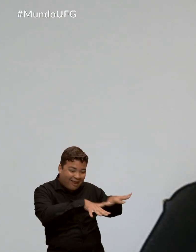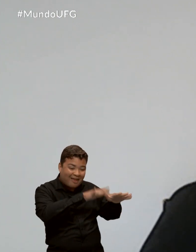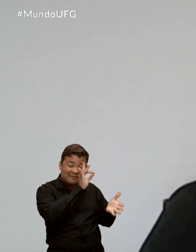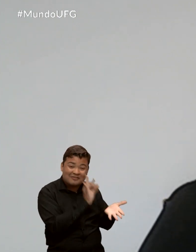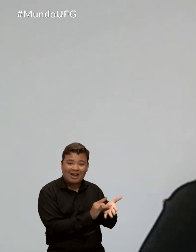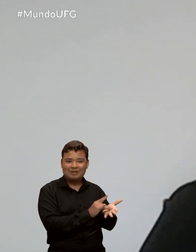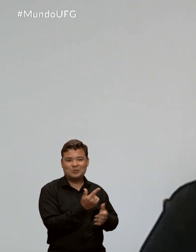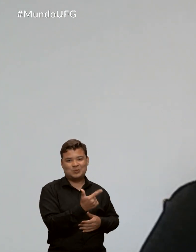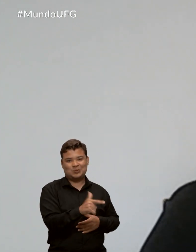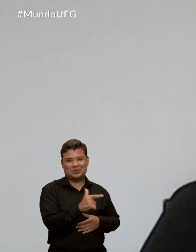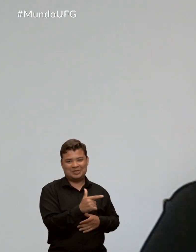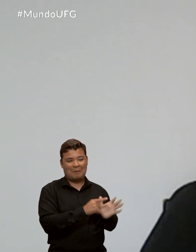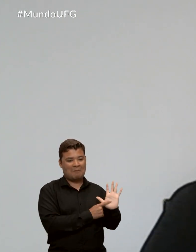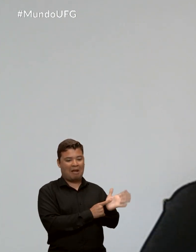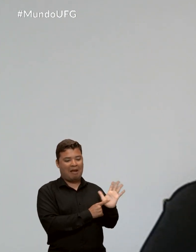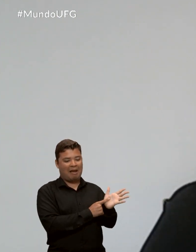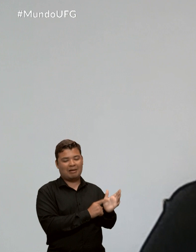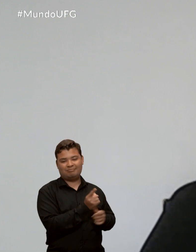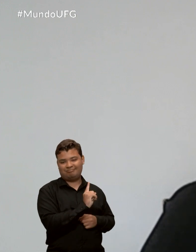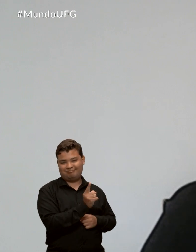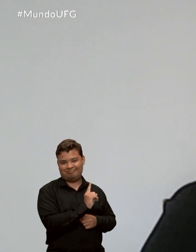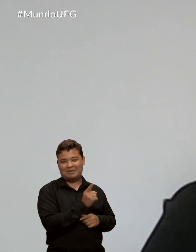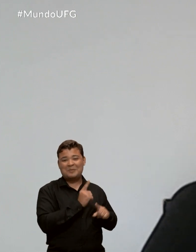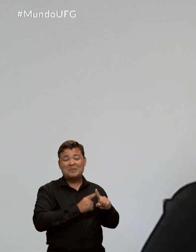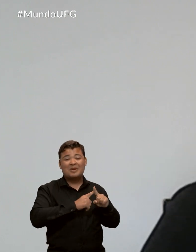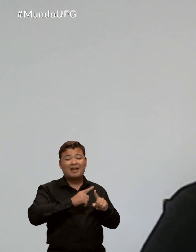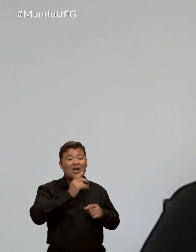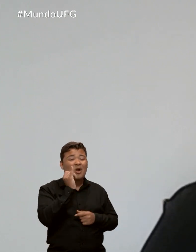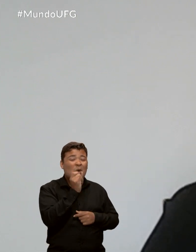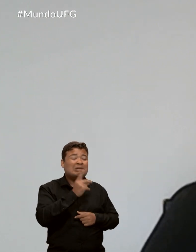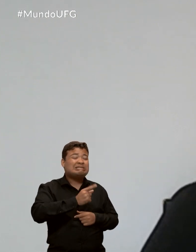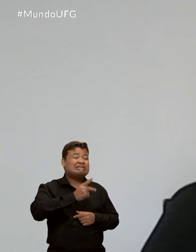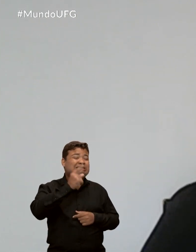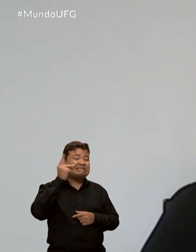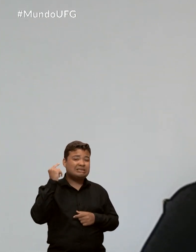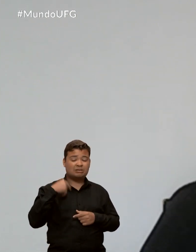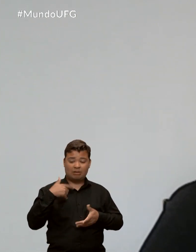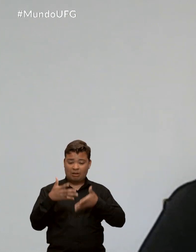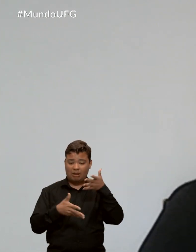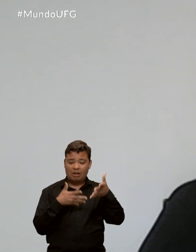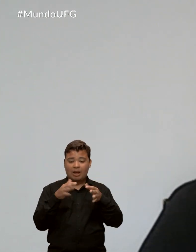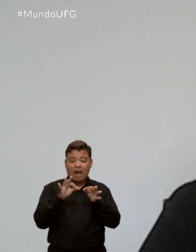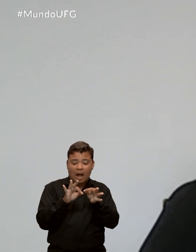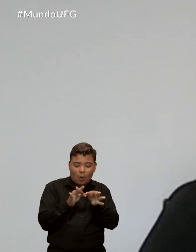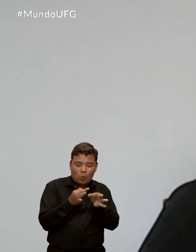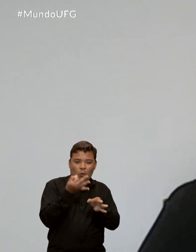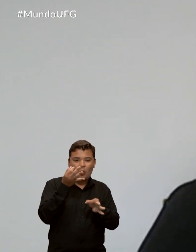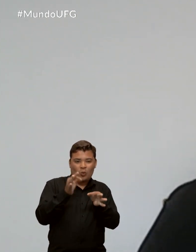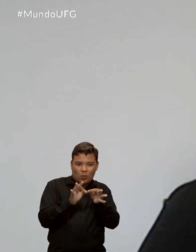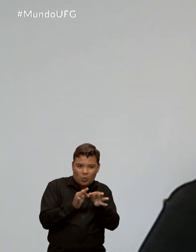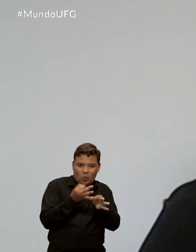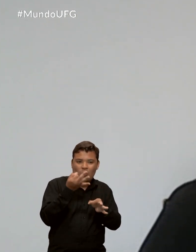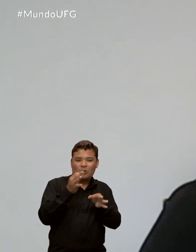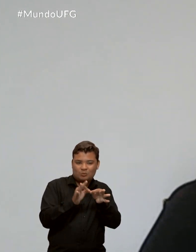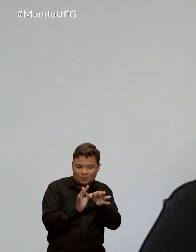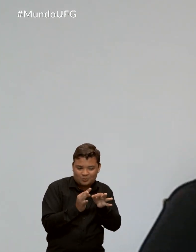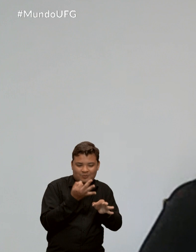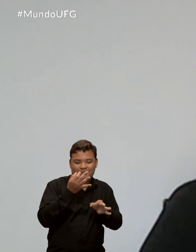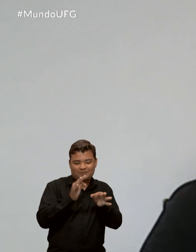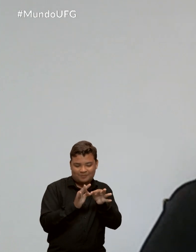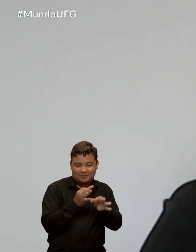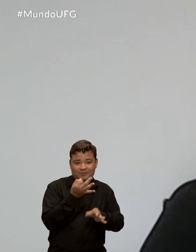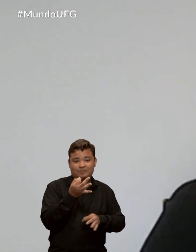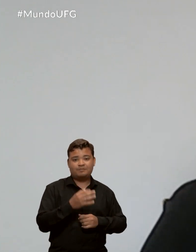costura, né, porque os contos são bem antigos, então eu uso a agulha. E se eu